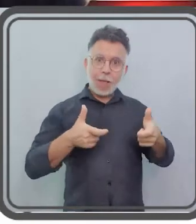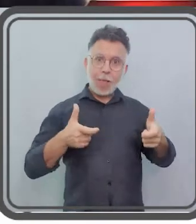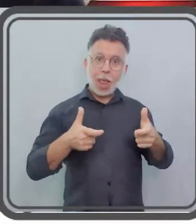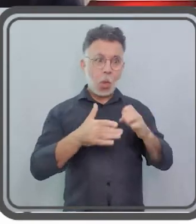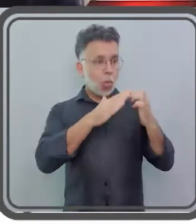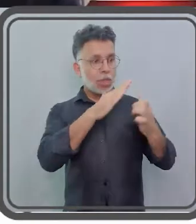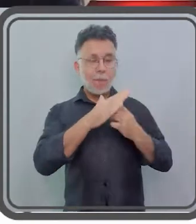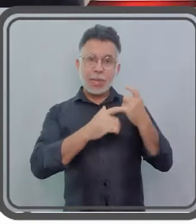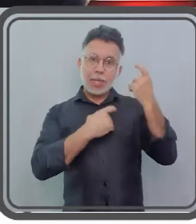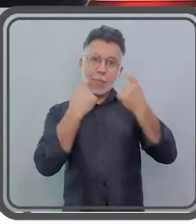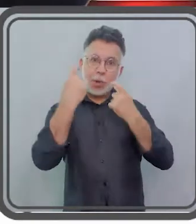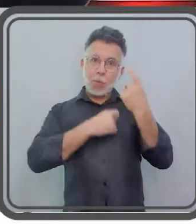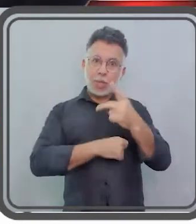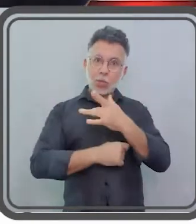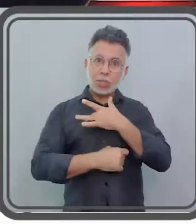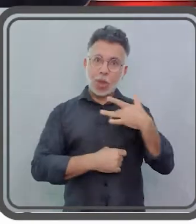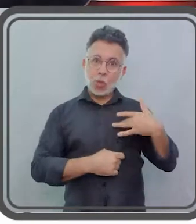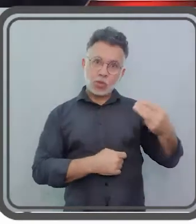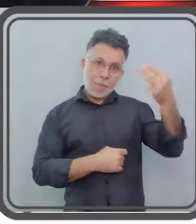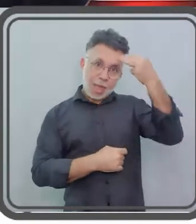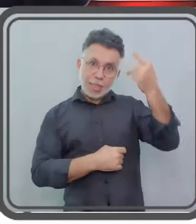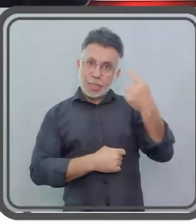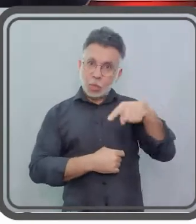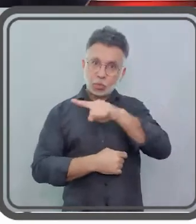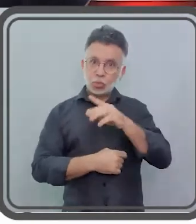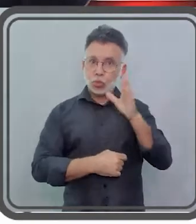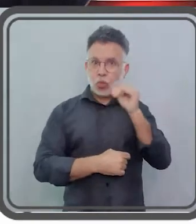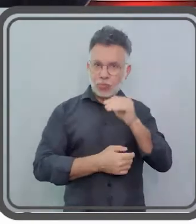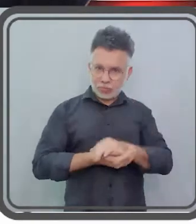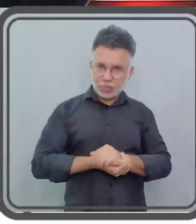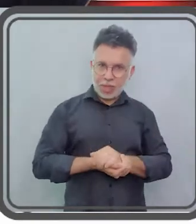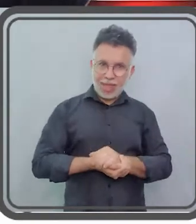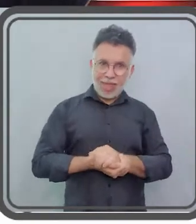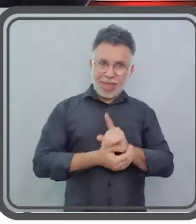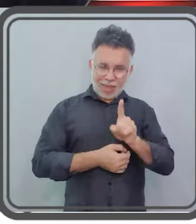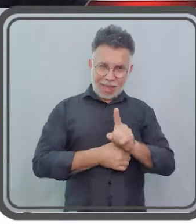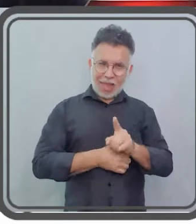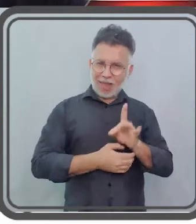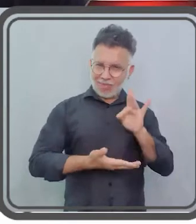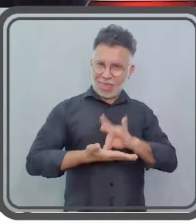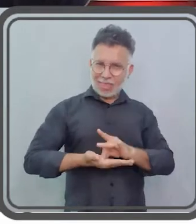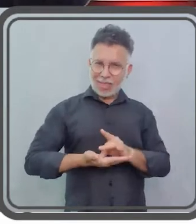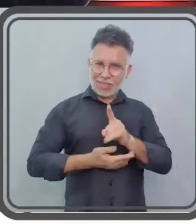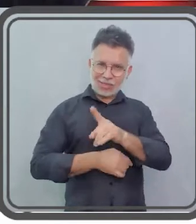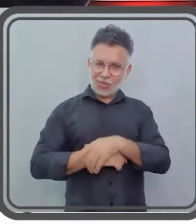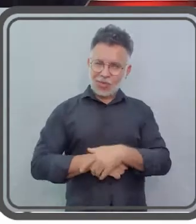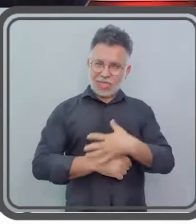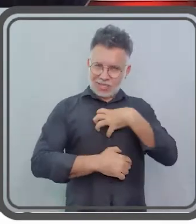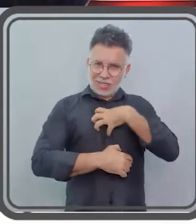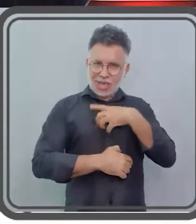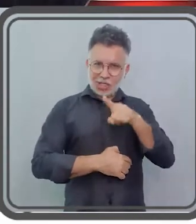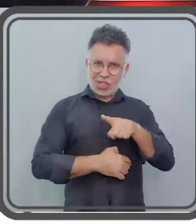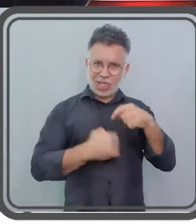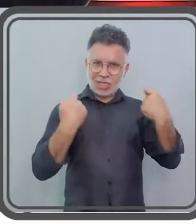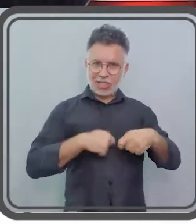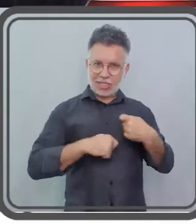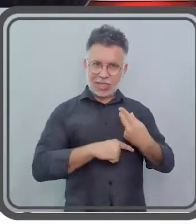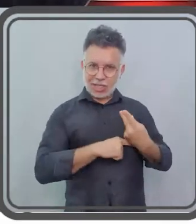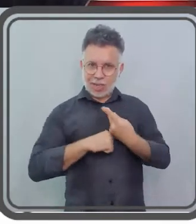se preocupando com a saúde mental dos colaboradores também. Essa recíproca é verdadeira? Vocês sentiram essa demanda subindo